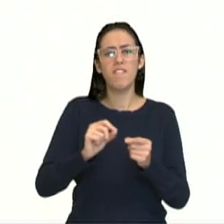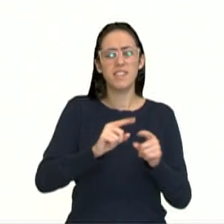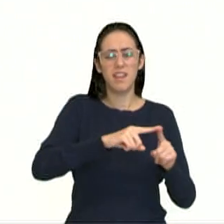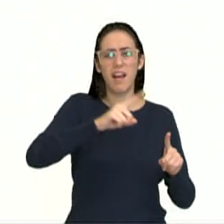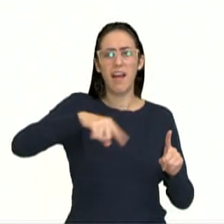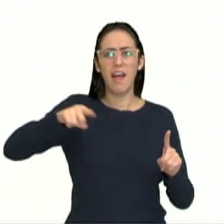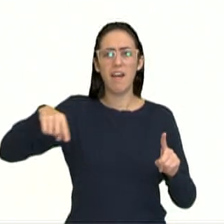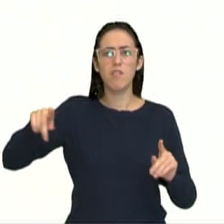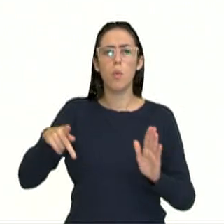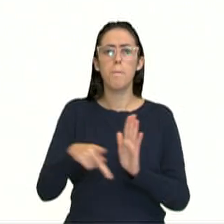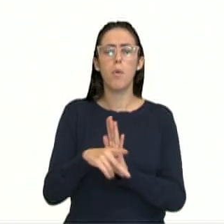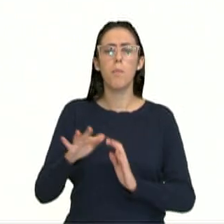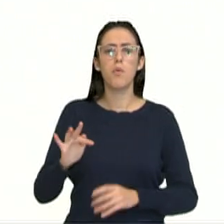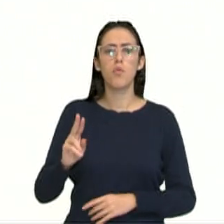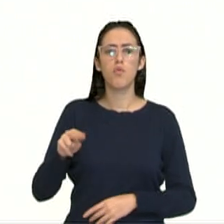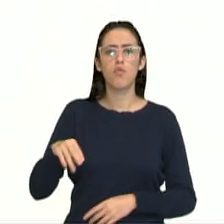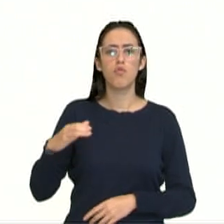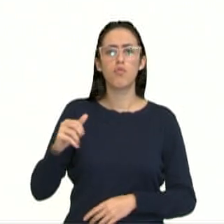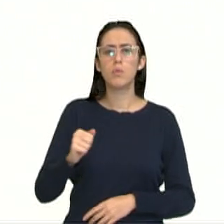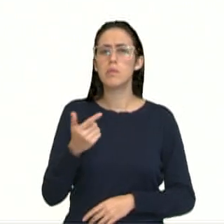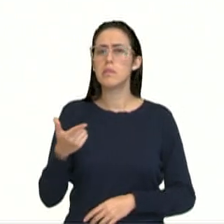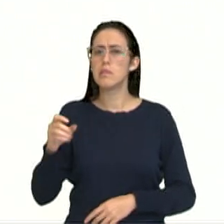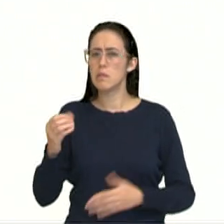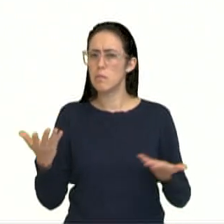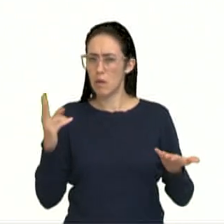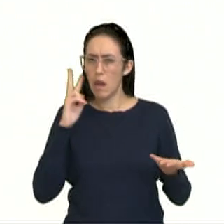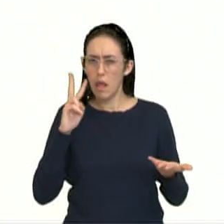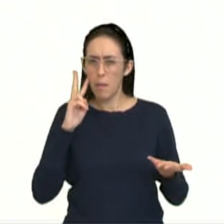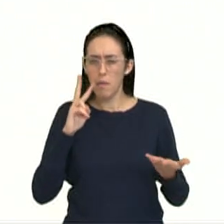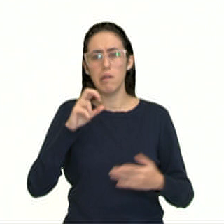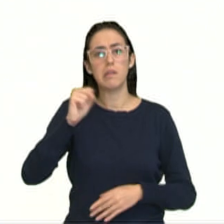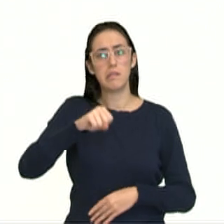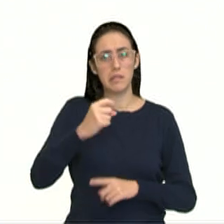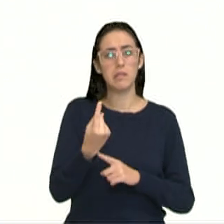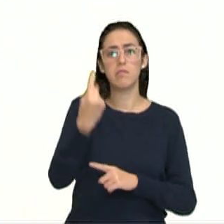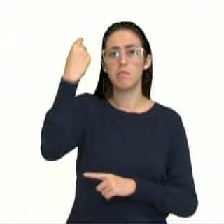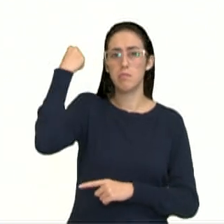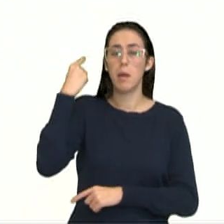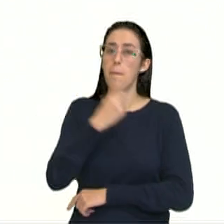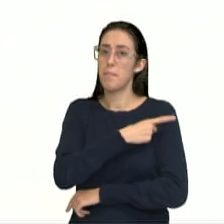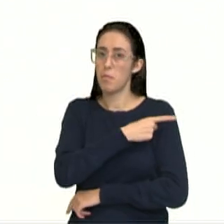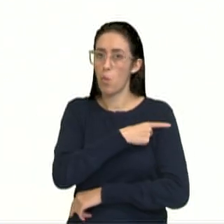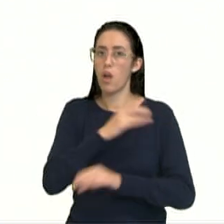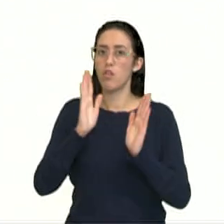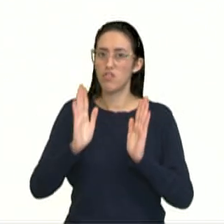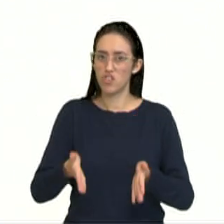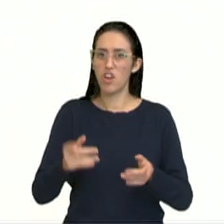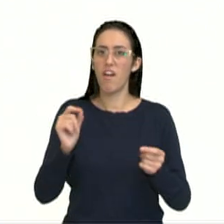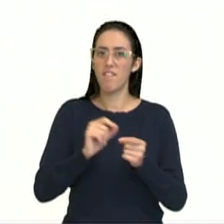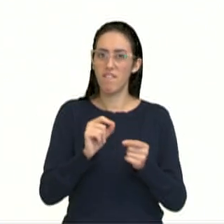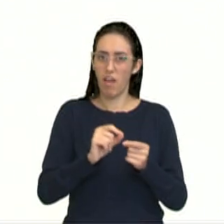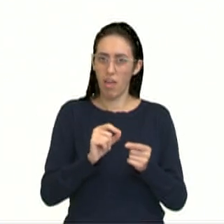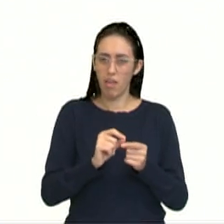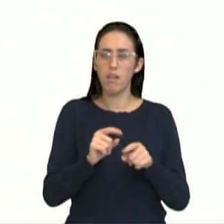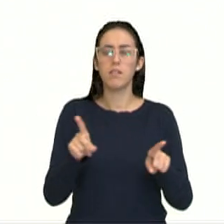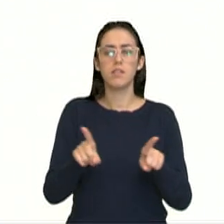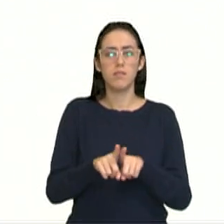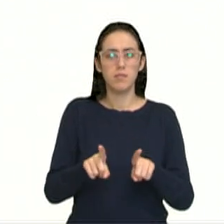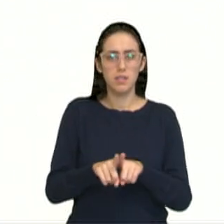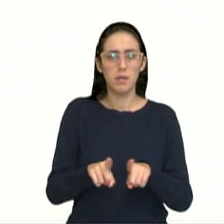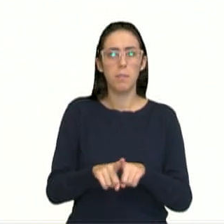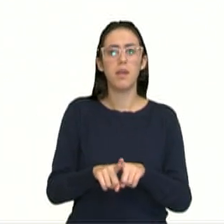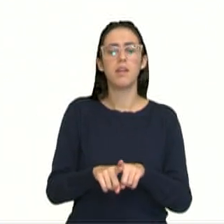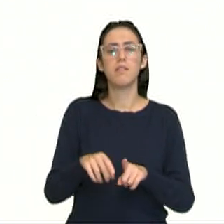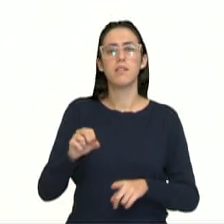função? Tenho certeza que sim, porque a gente já fez isso lá no primeiro ano e já fizemos isso também em relação à